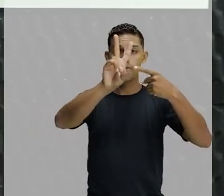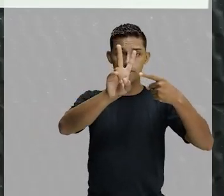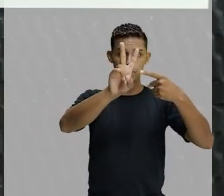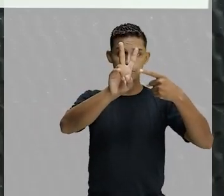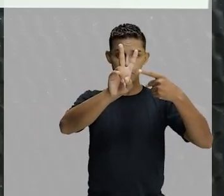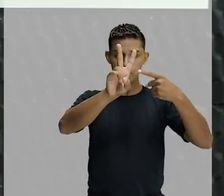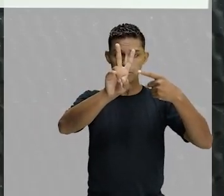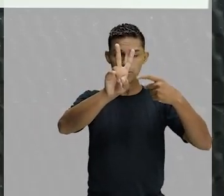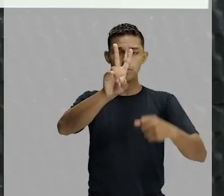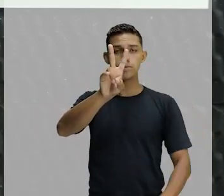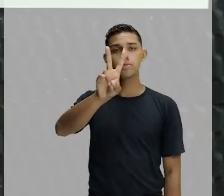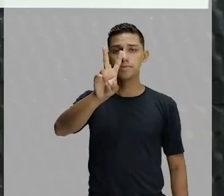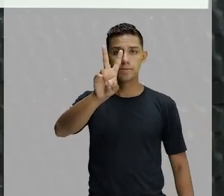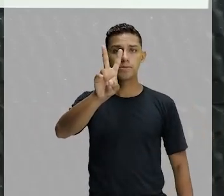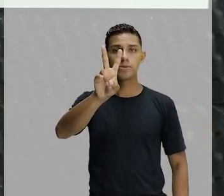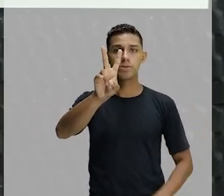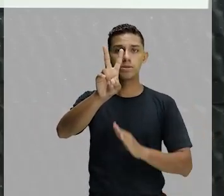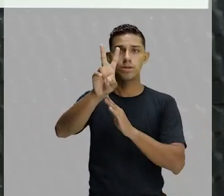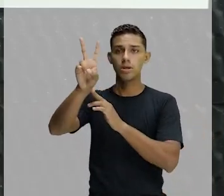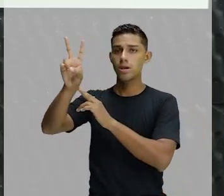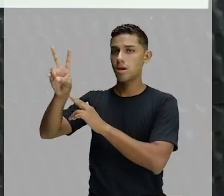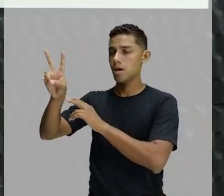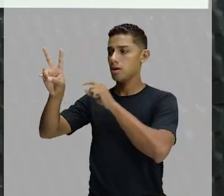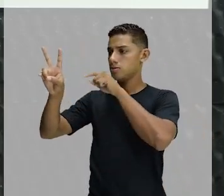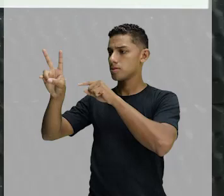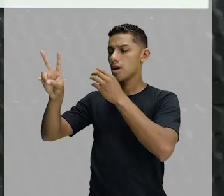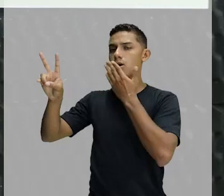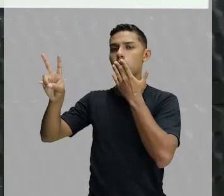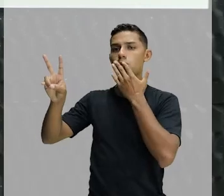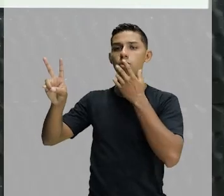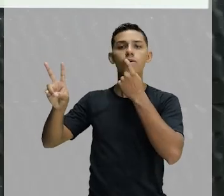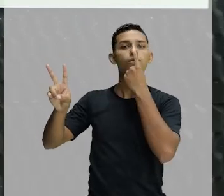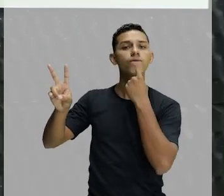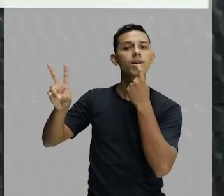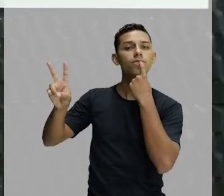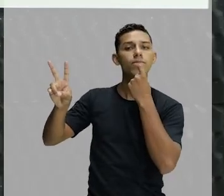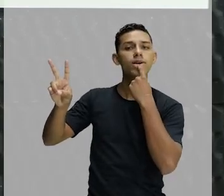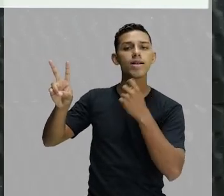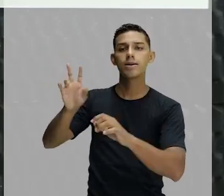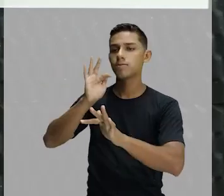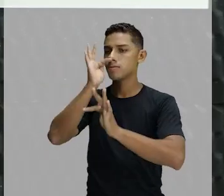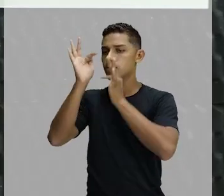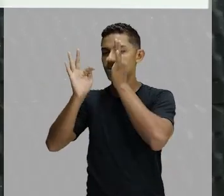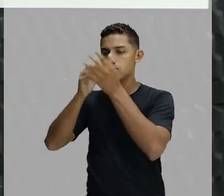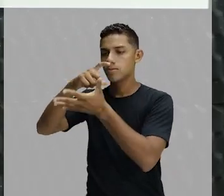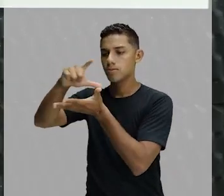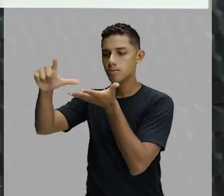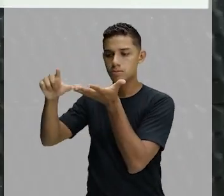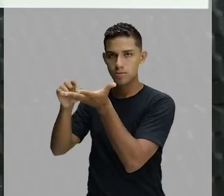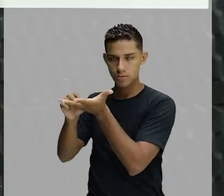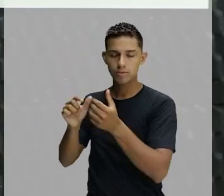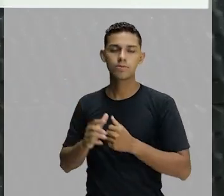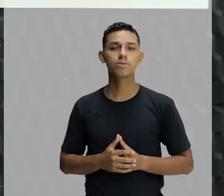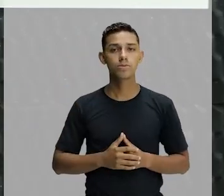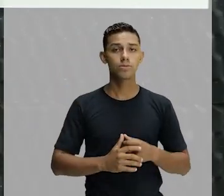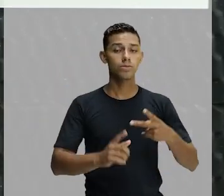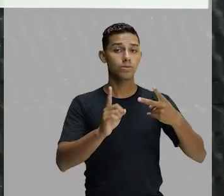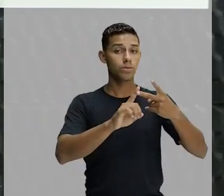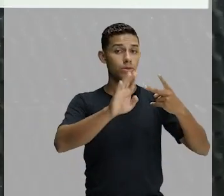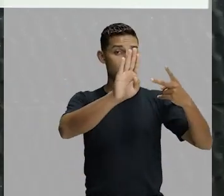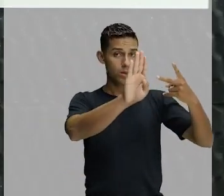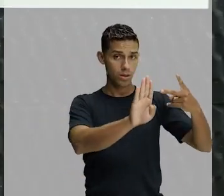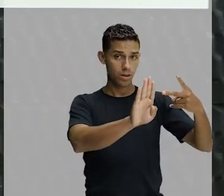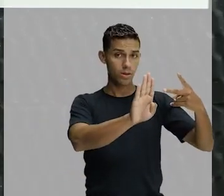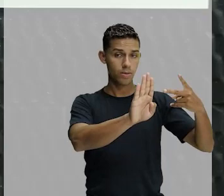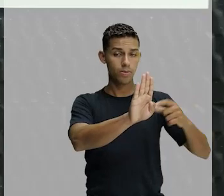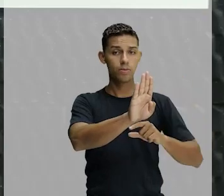V, ele codifica a coloração vermelha nas flores, ok? E o alelo B